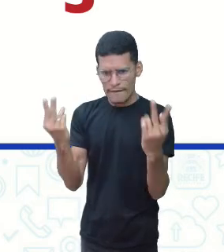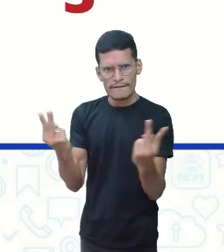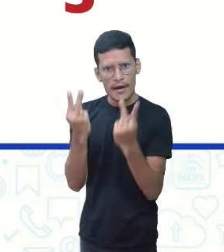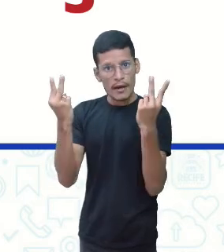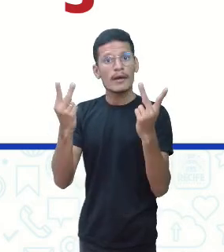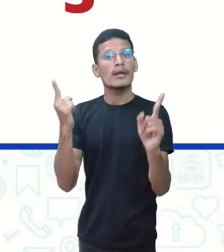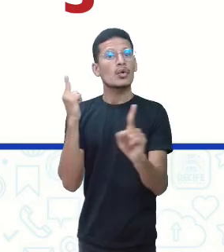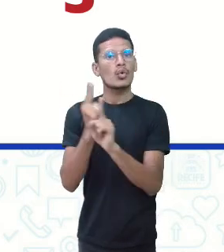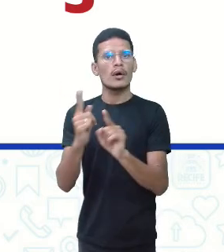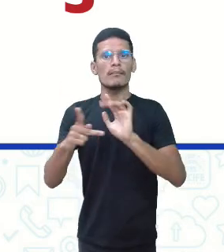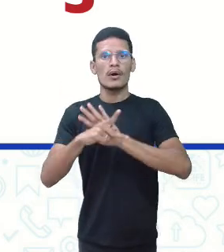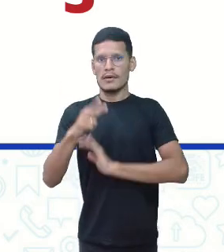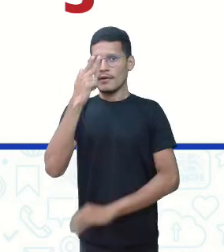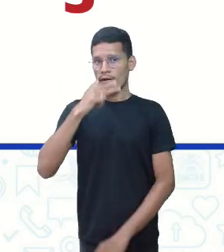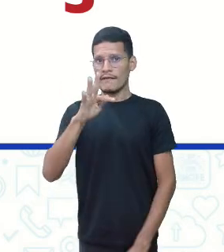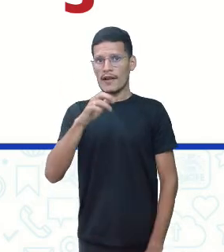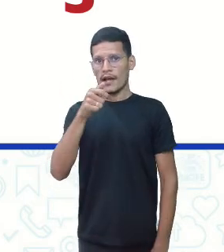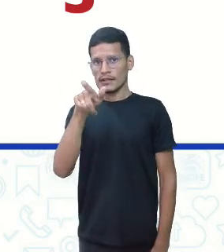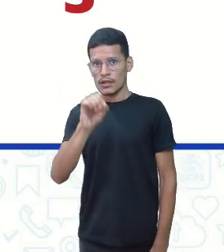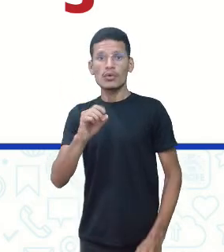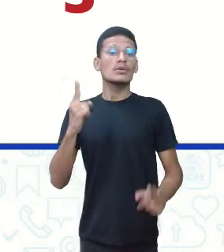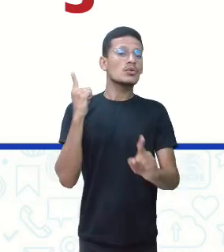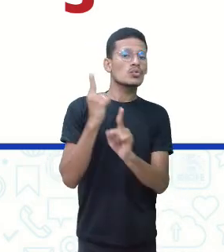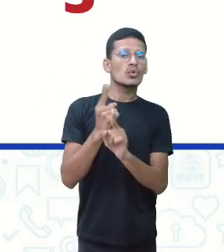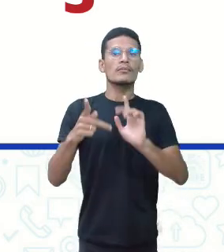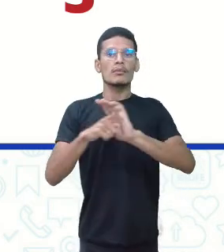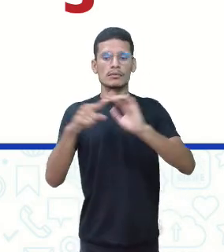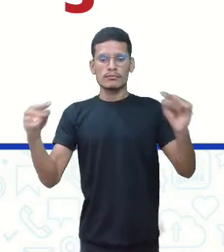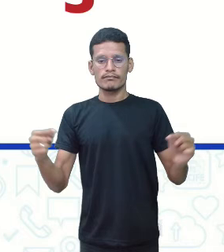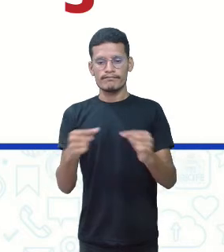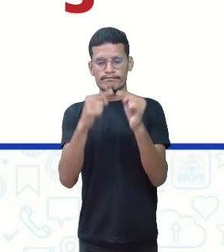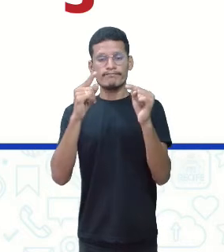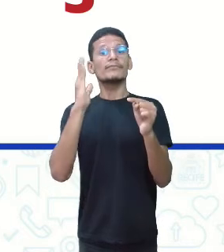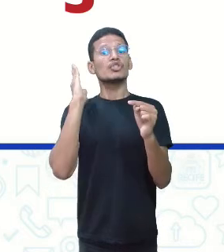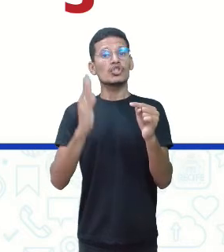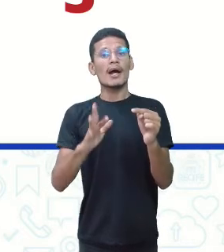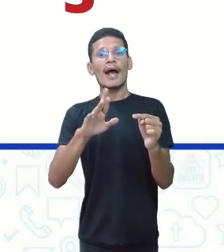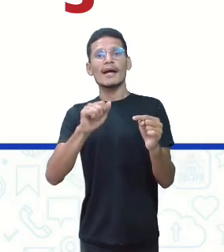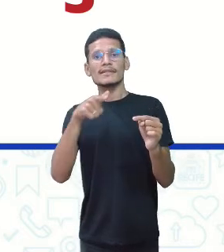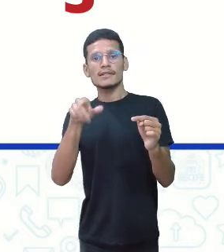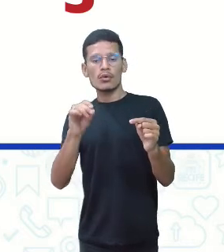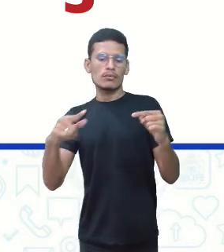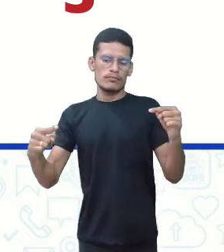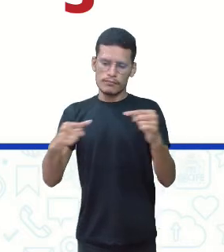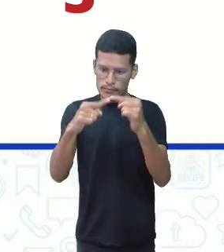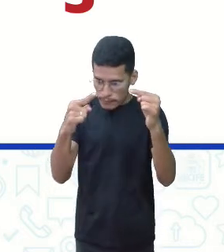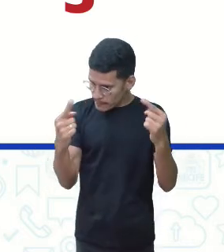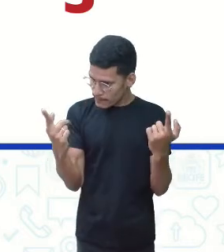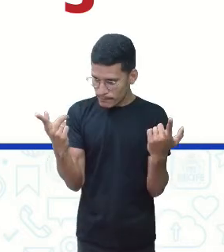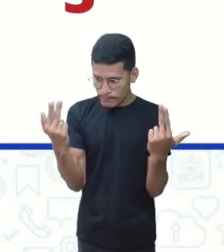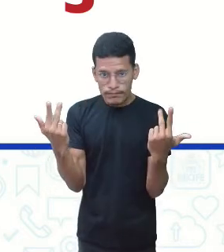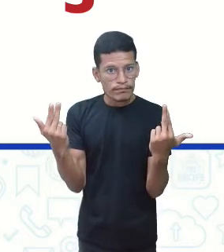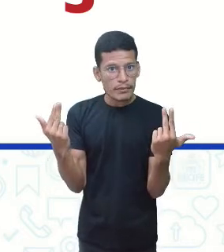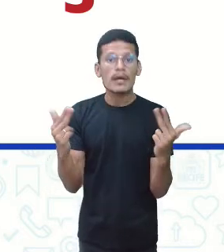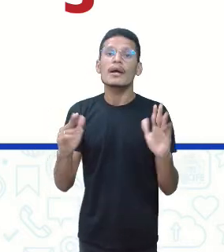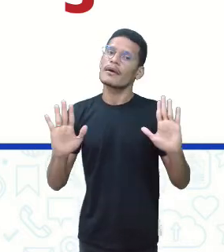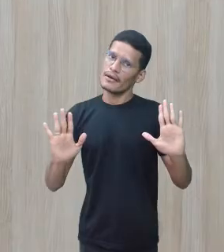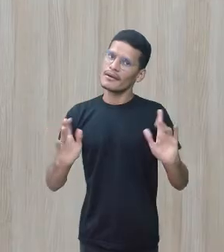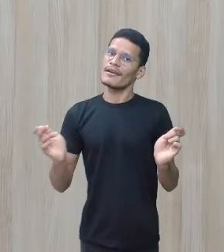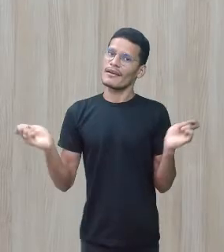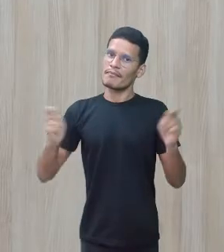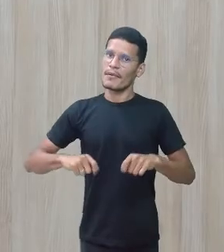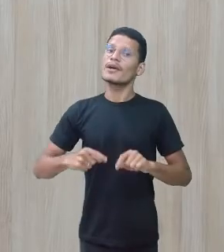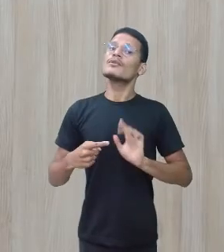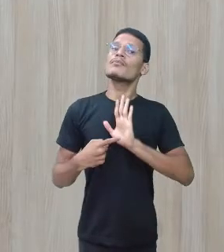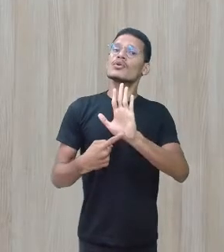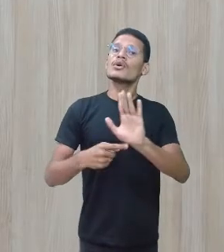fração, a gente achou a razão de semelhança e essa razão de semelhança ela é idêntica. Daí a gente consegue agora